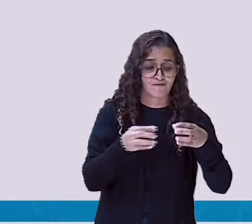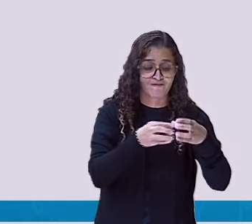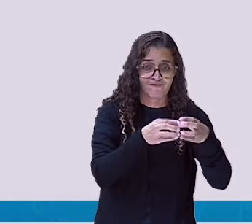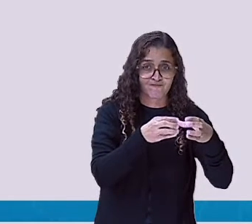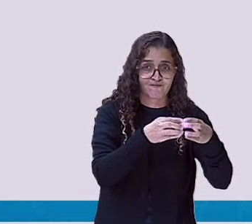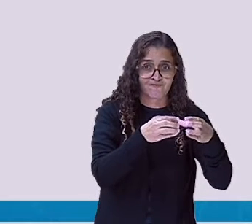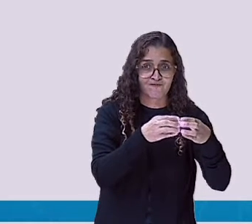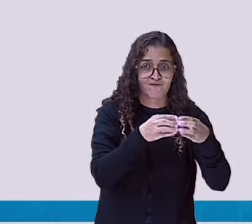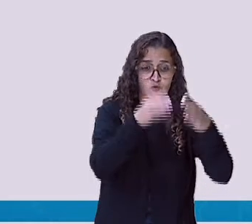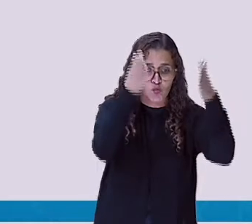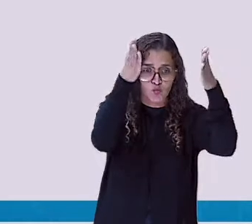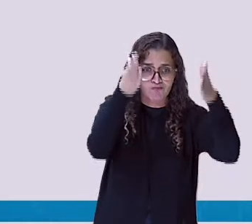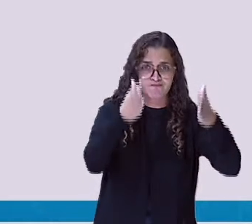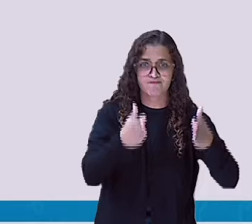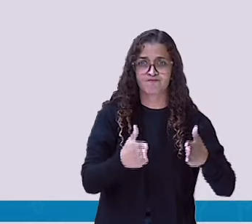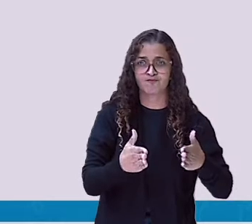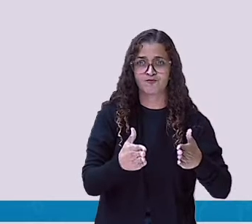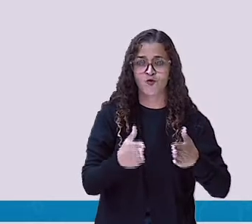colunas